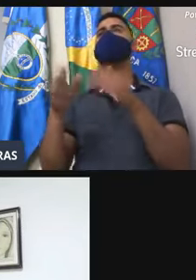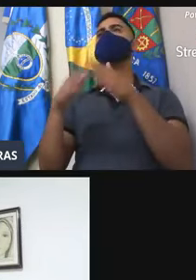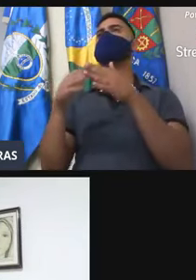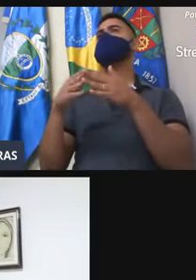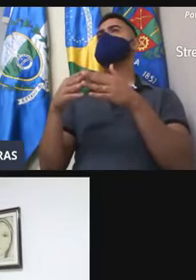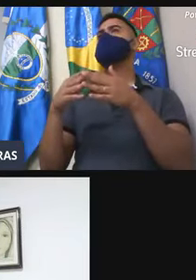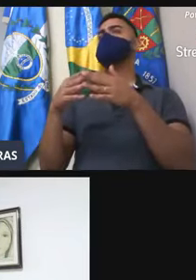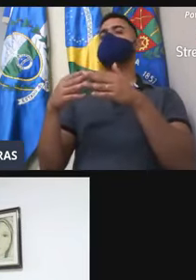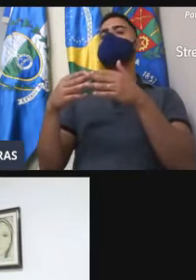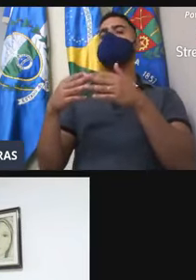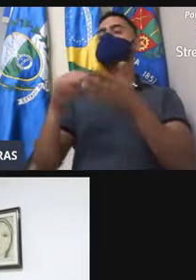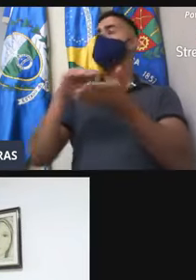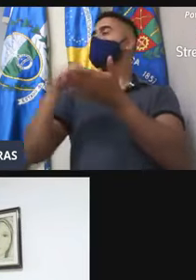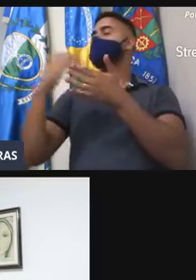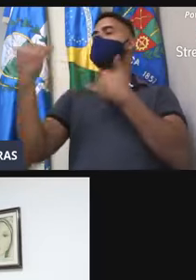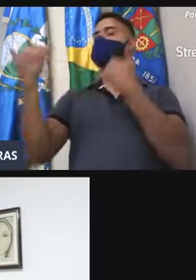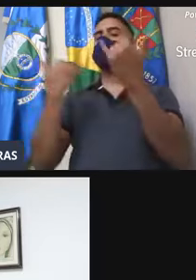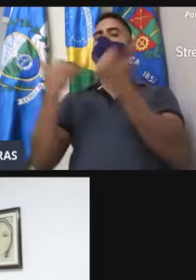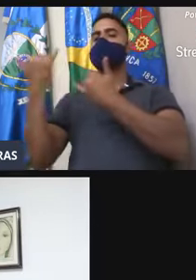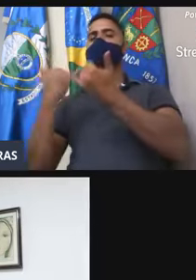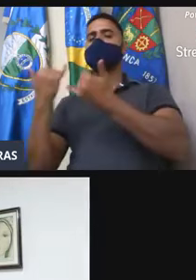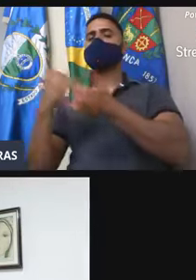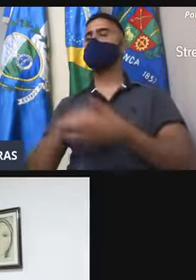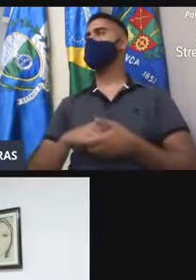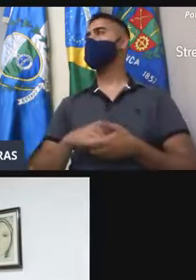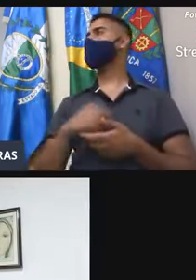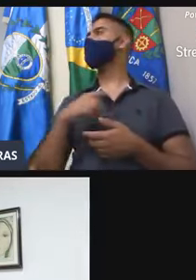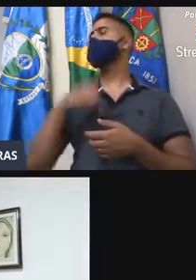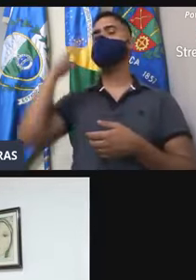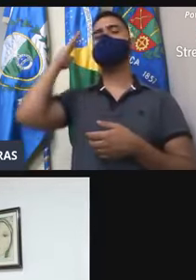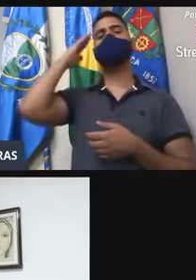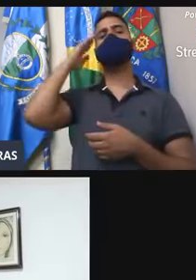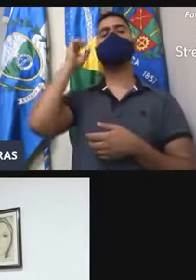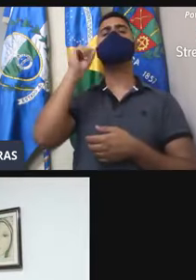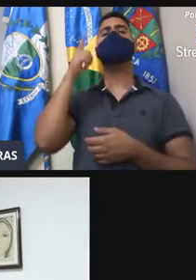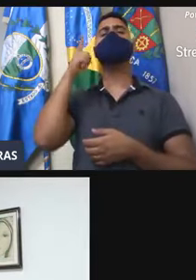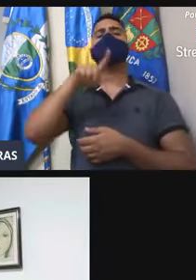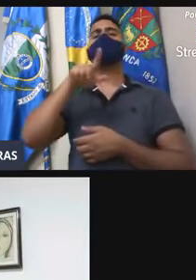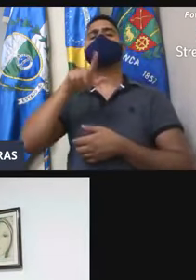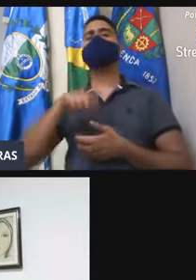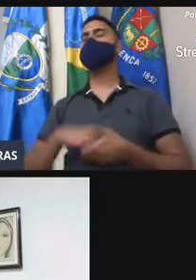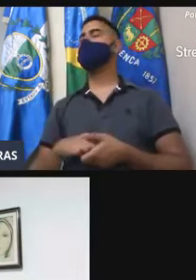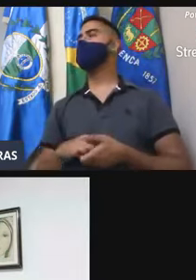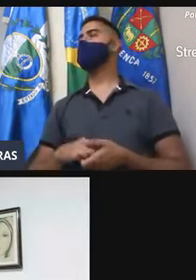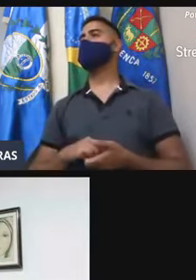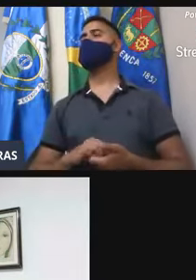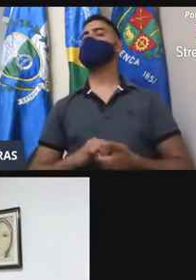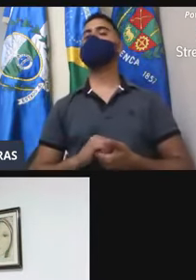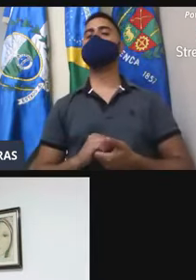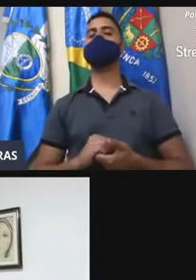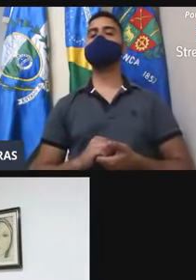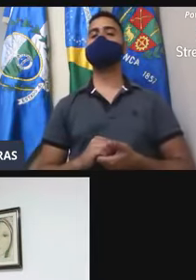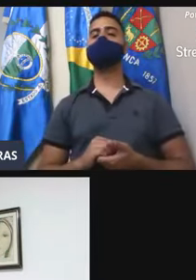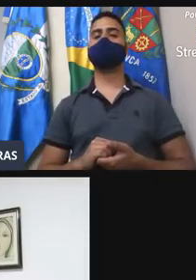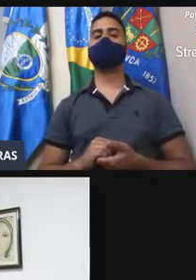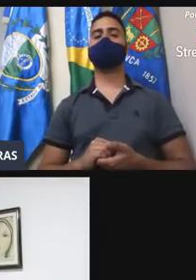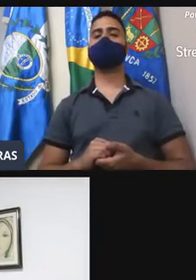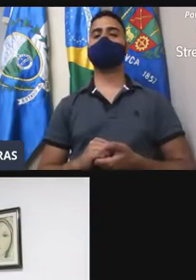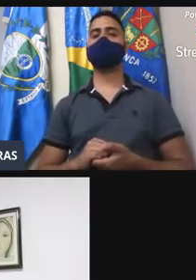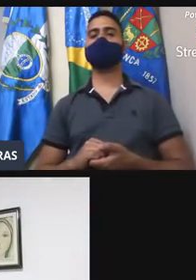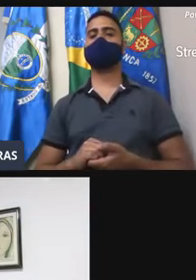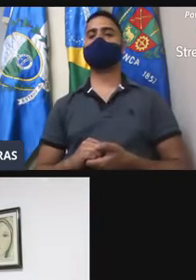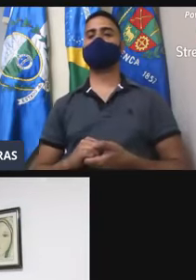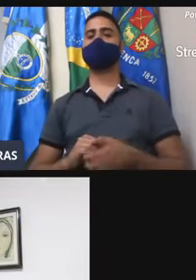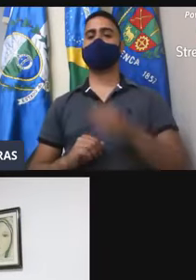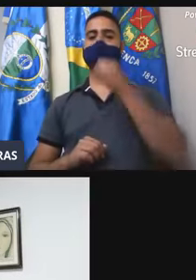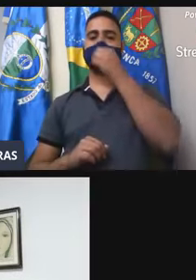essa informação para que a gente possa saber de fato o que está acontecendo, porque, conforme a secretária,